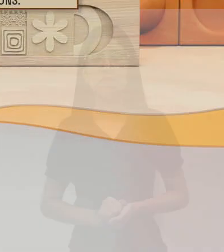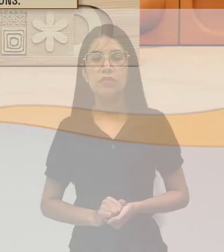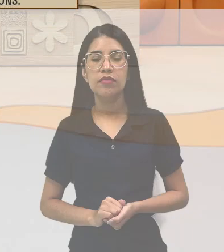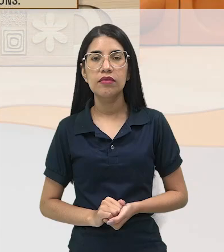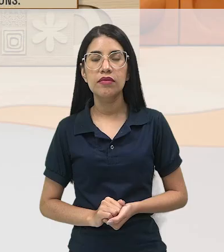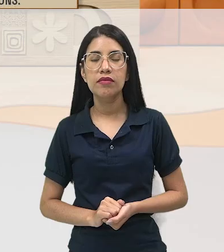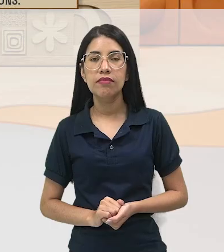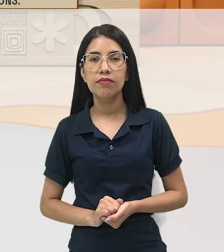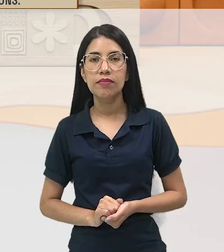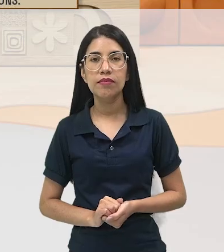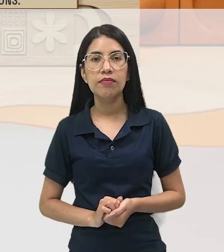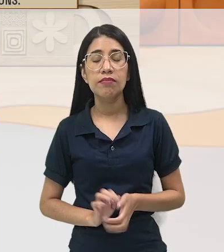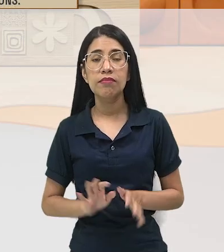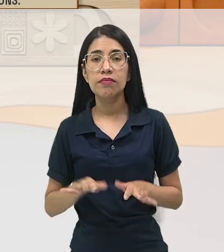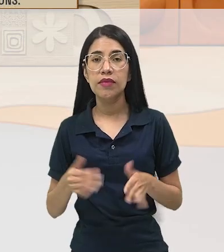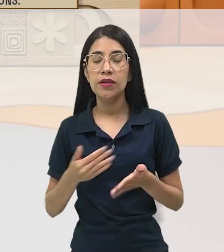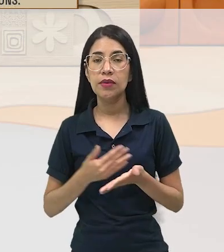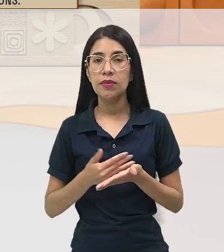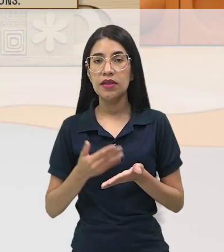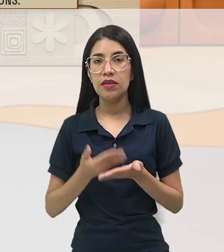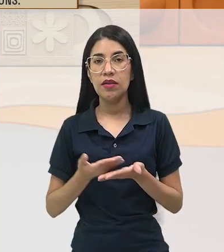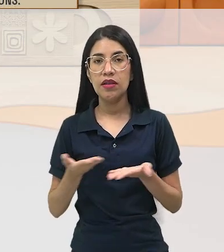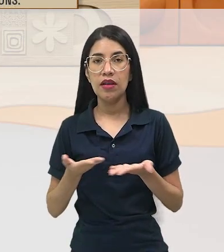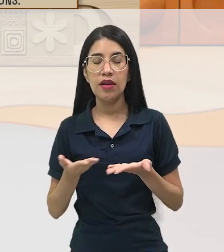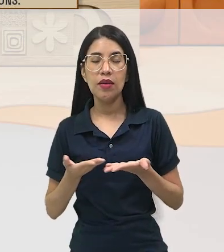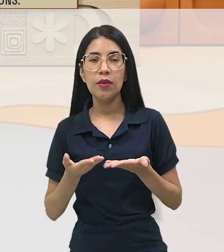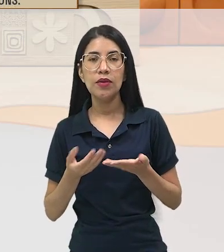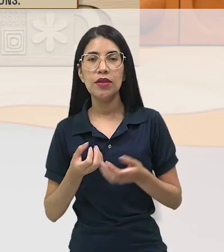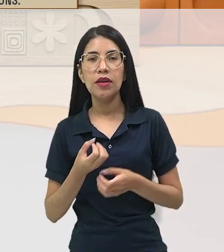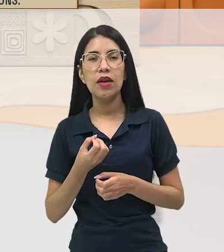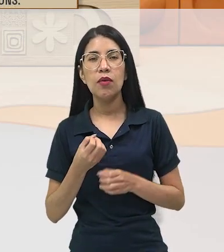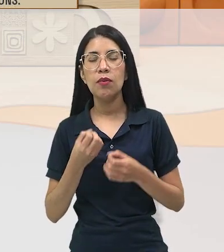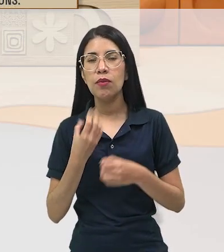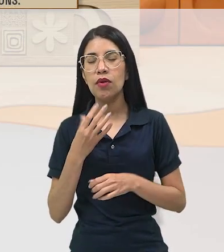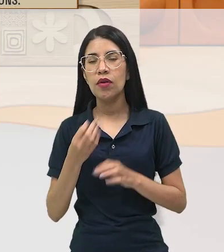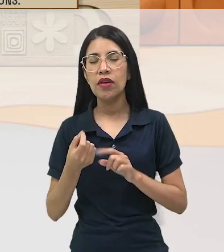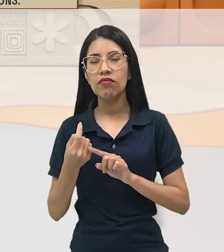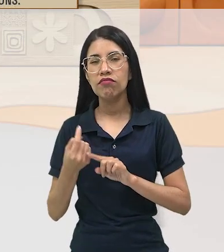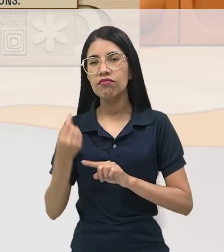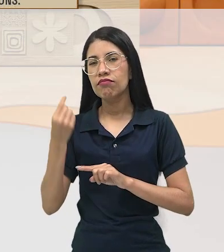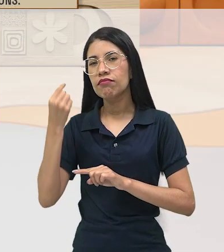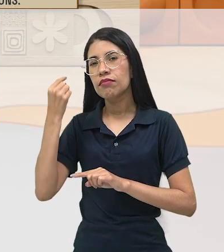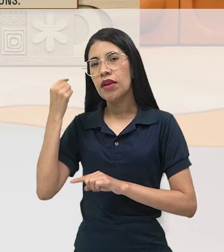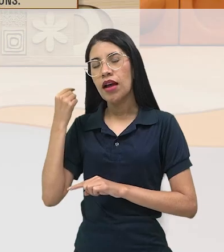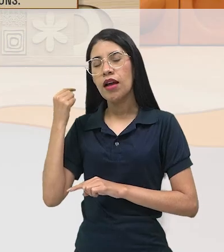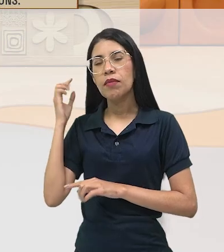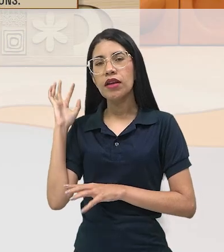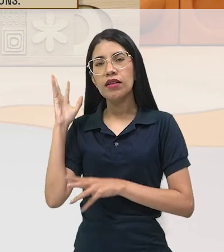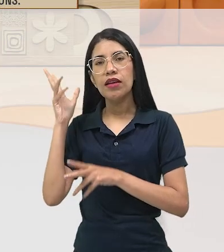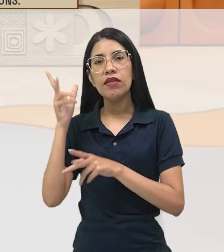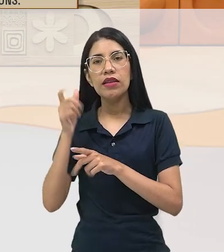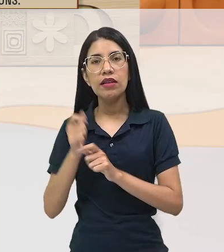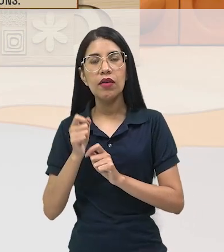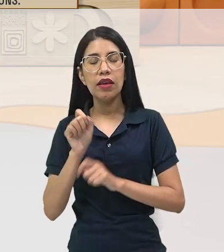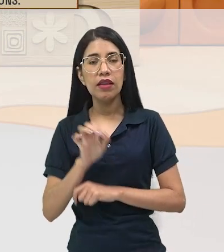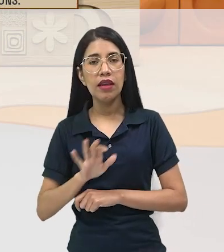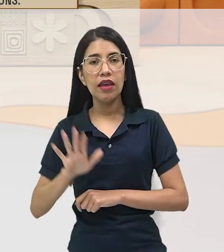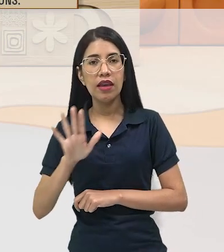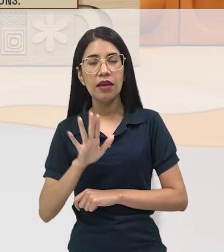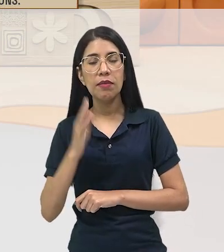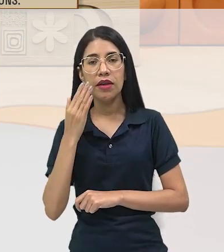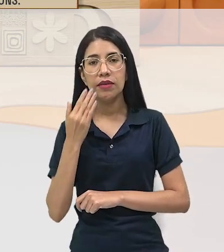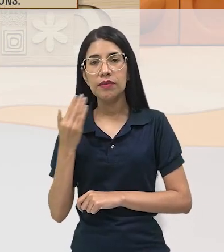Para iniciar a nossa aula, nada melhor do que a gente voltar um pouquinho ao passado. Aqui ao meu lado eu tenho uma imagem que vai